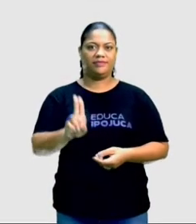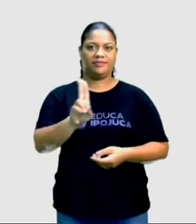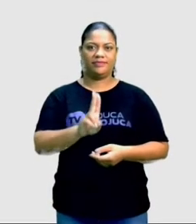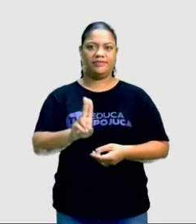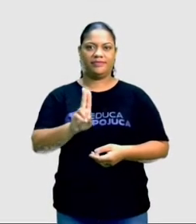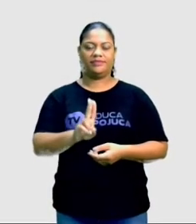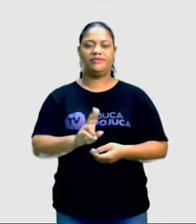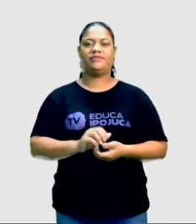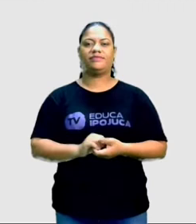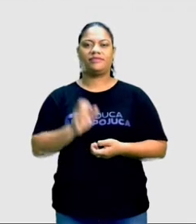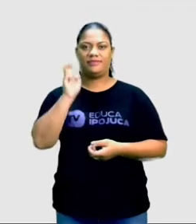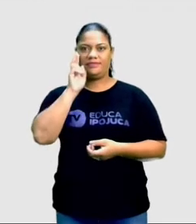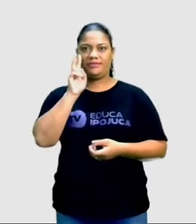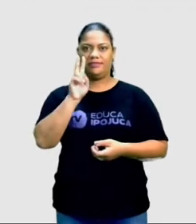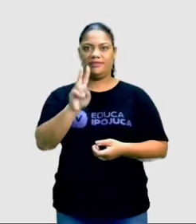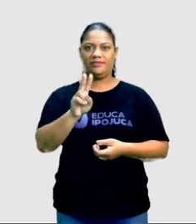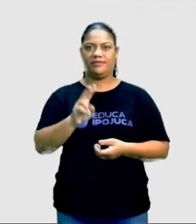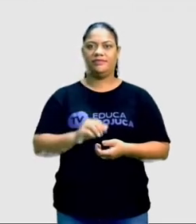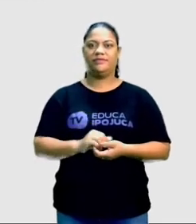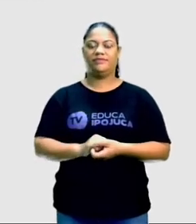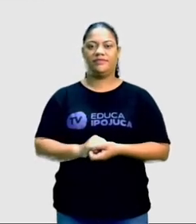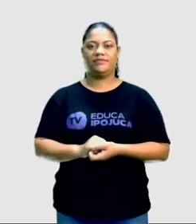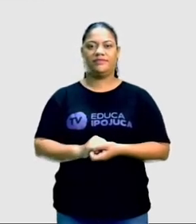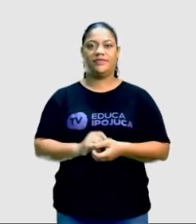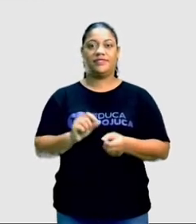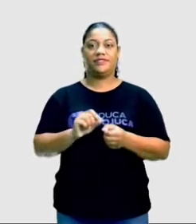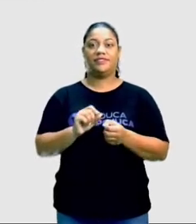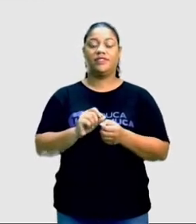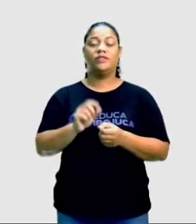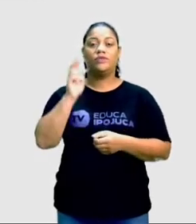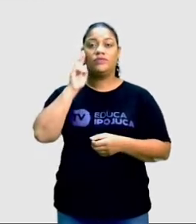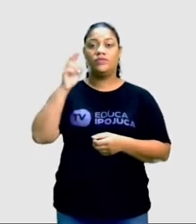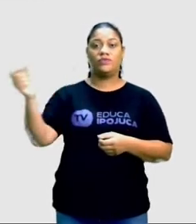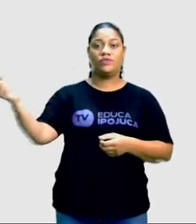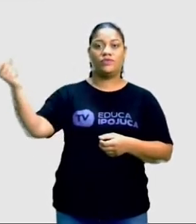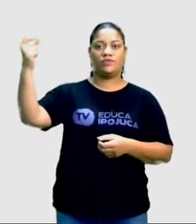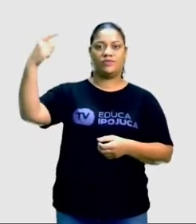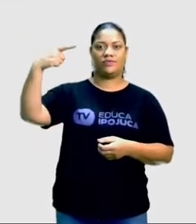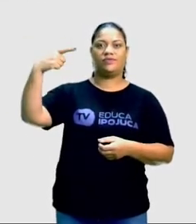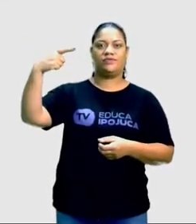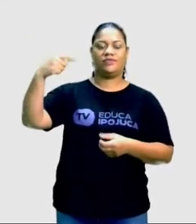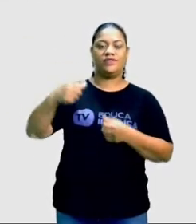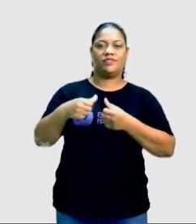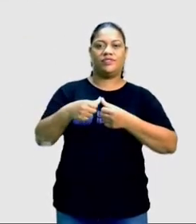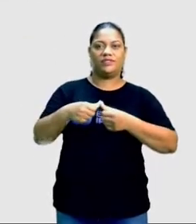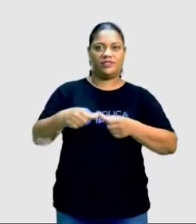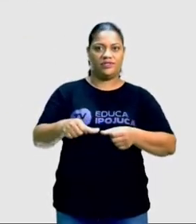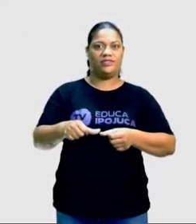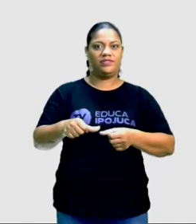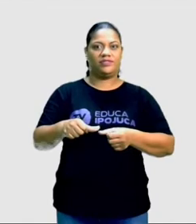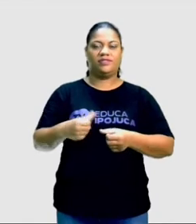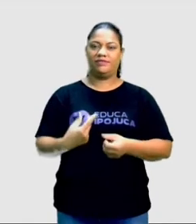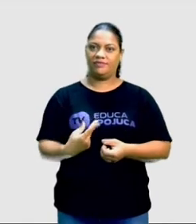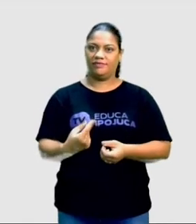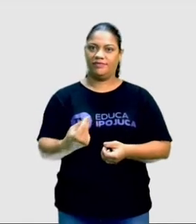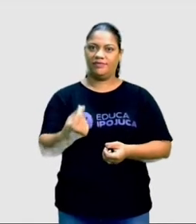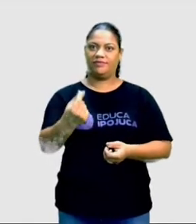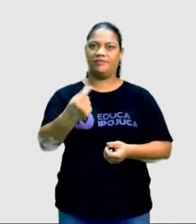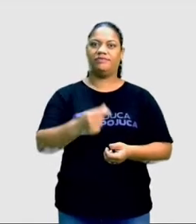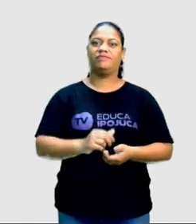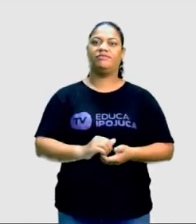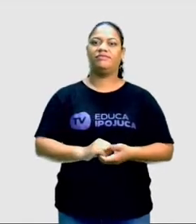instrumento, com a visualização do quê? Do sombreamento, onde diria a direção que ele estaria seguindo.